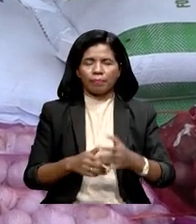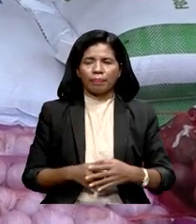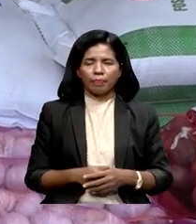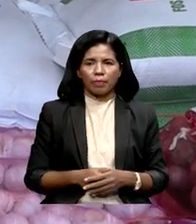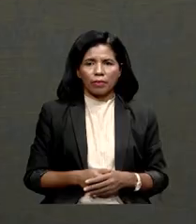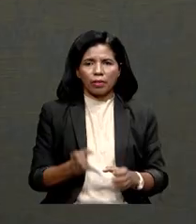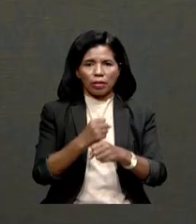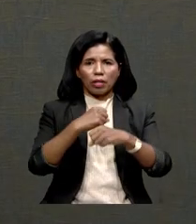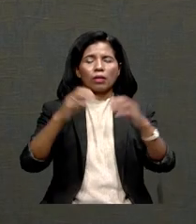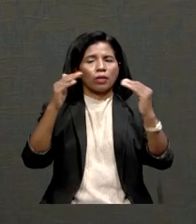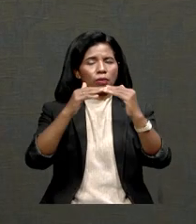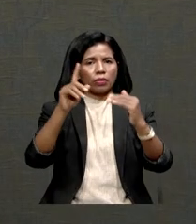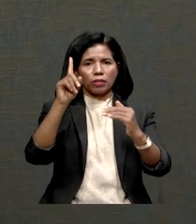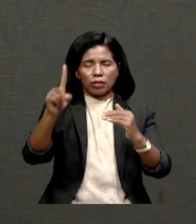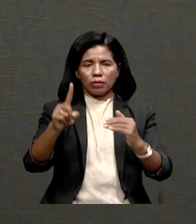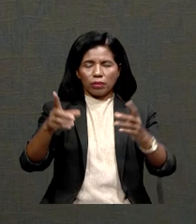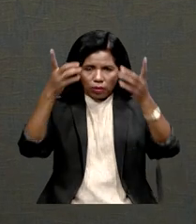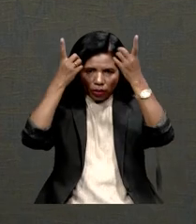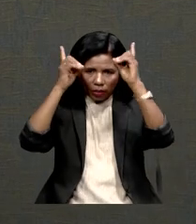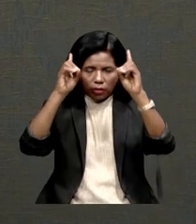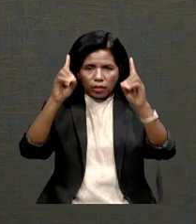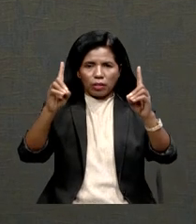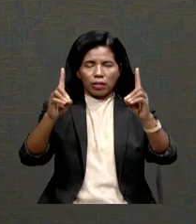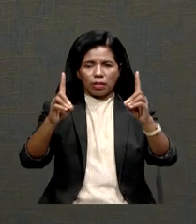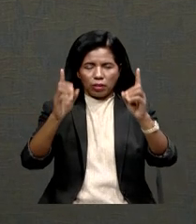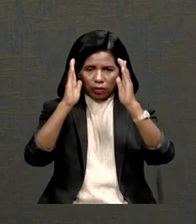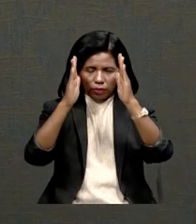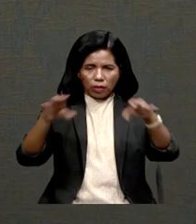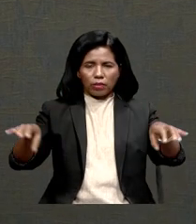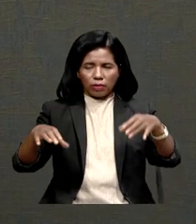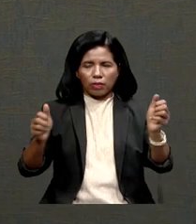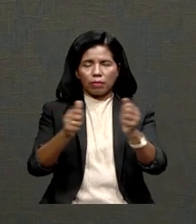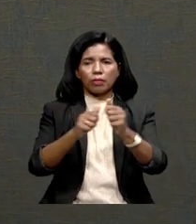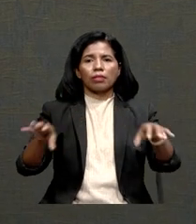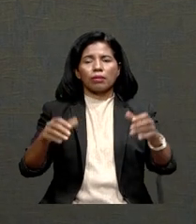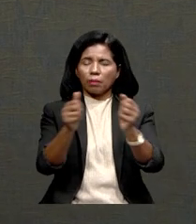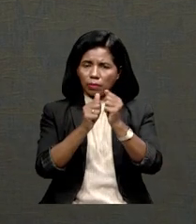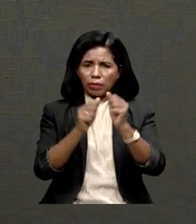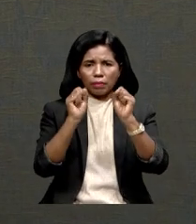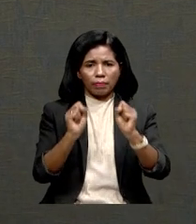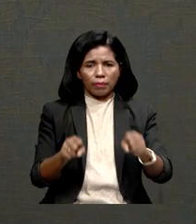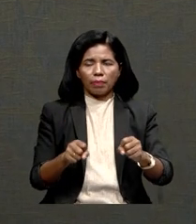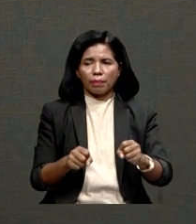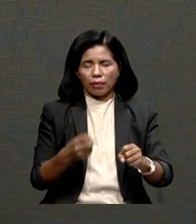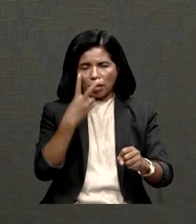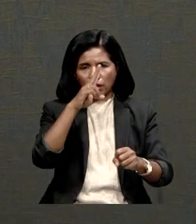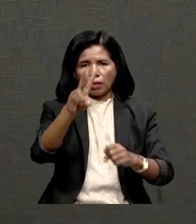realiza reunião ida, onde define tarefas de trabalho, de livro. Pressava muito para Bele, Liliu